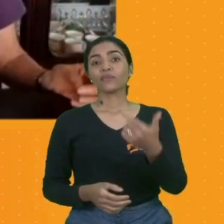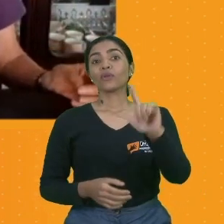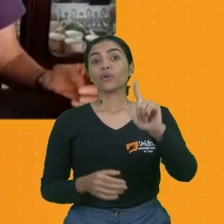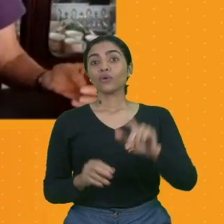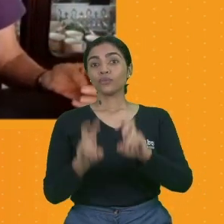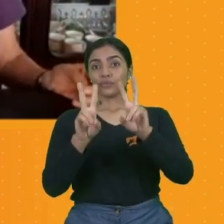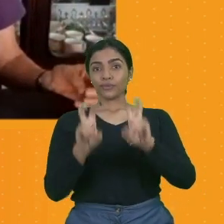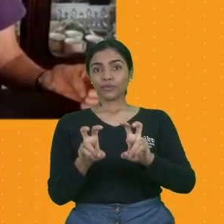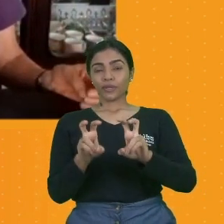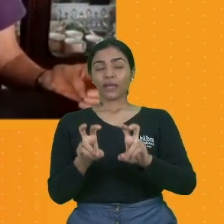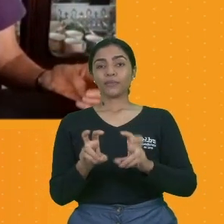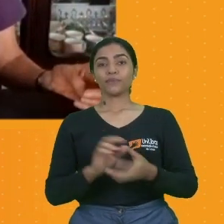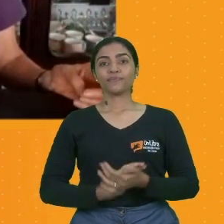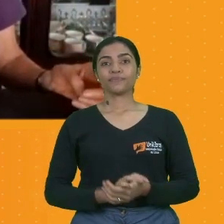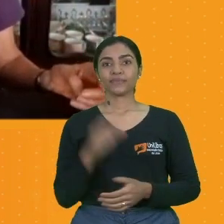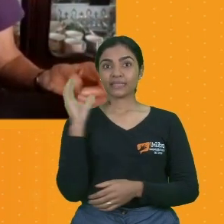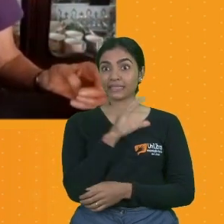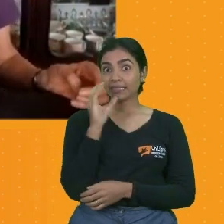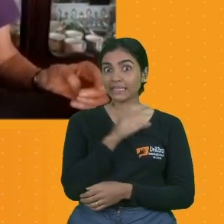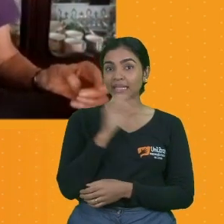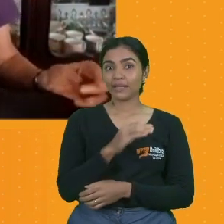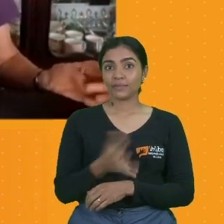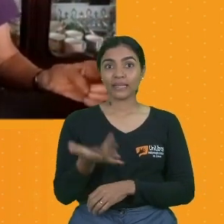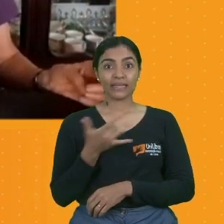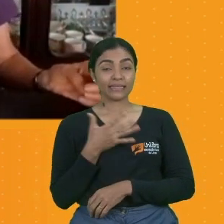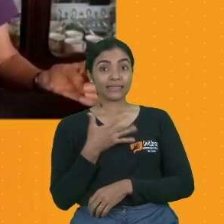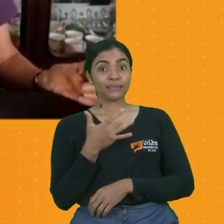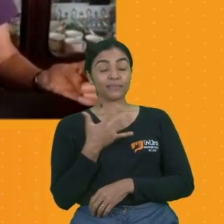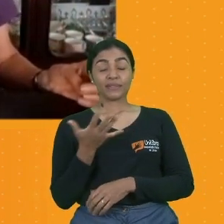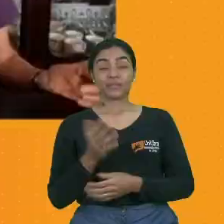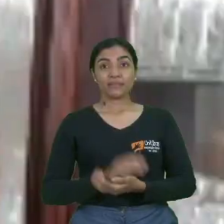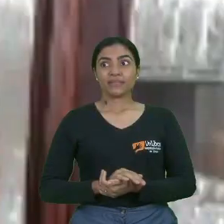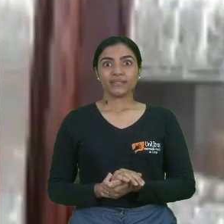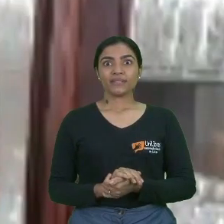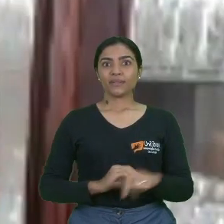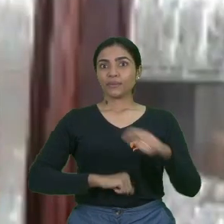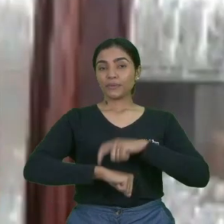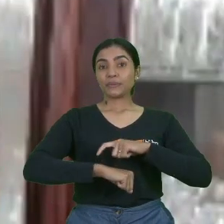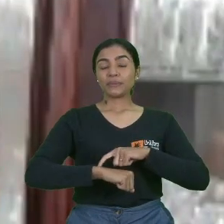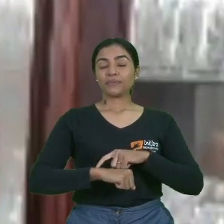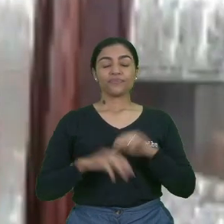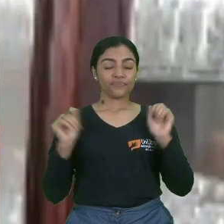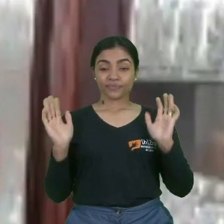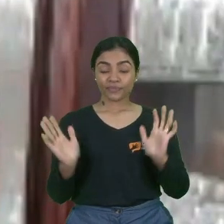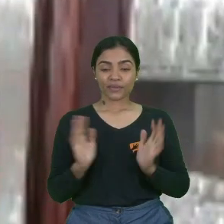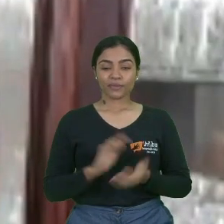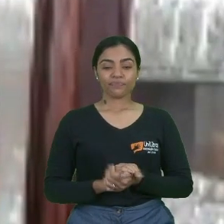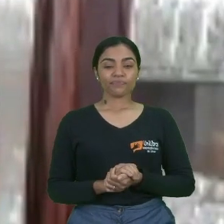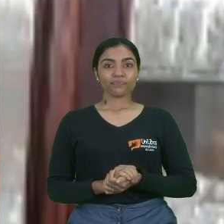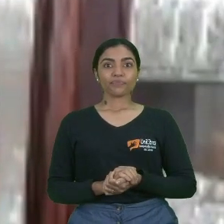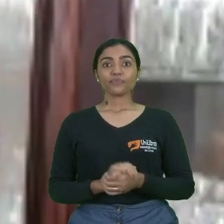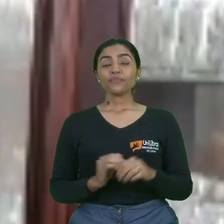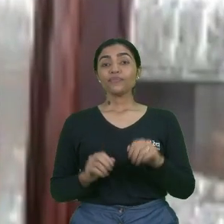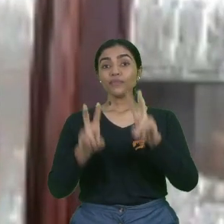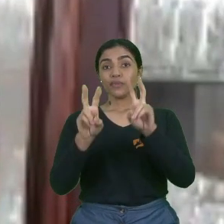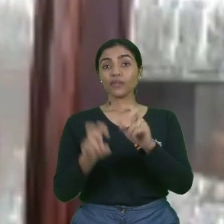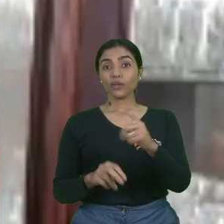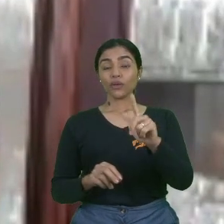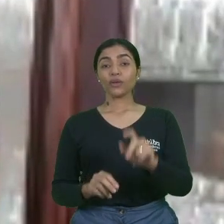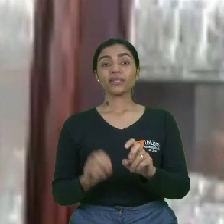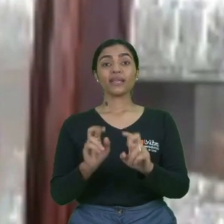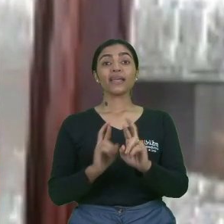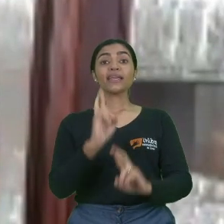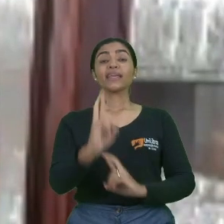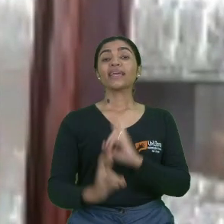grande mesa de é procrastinação e